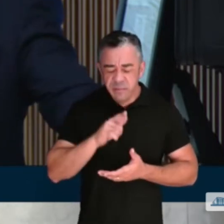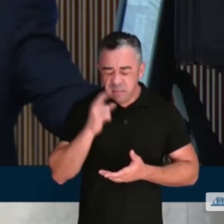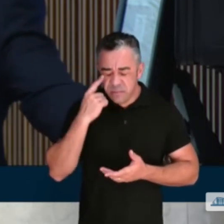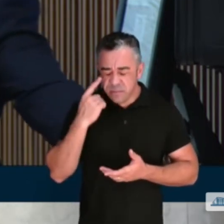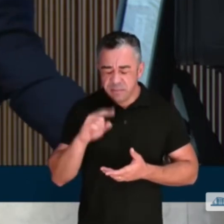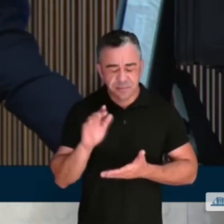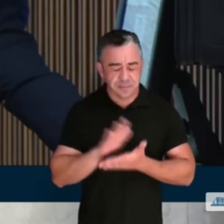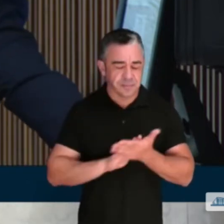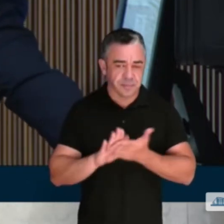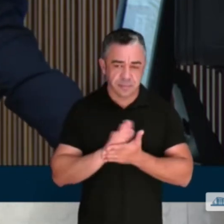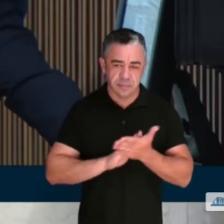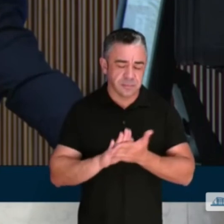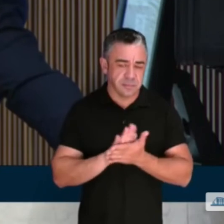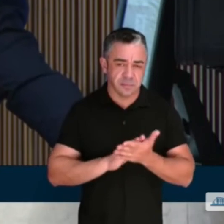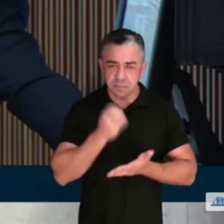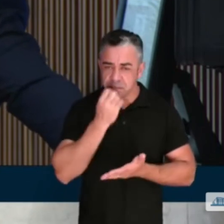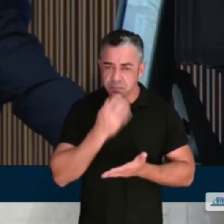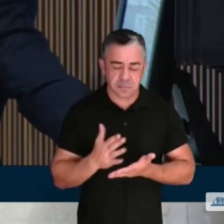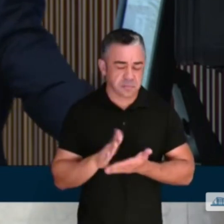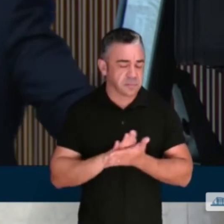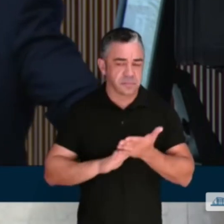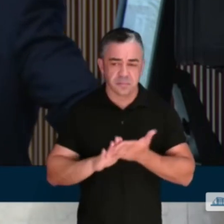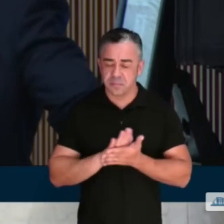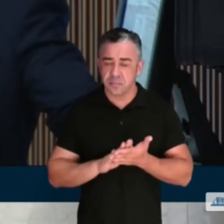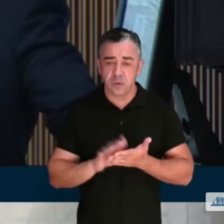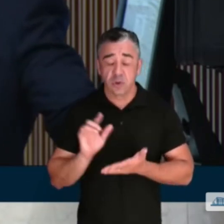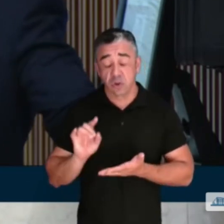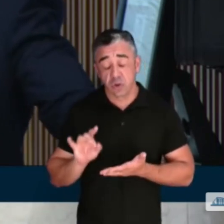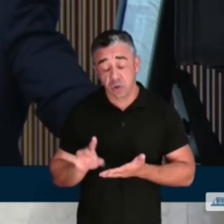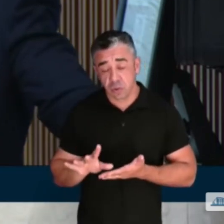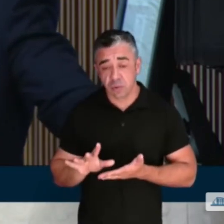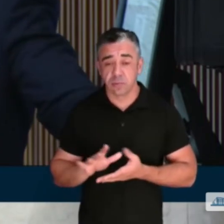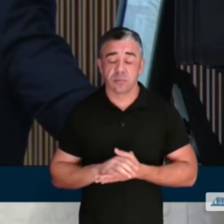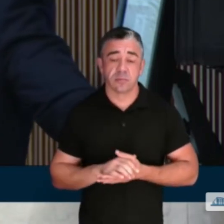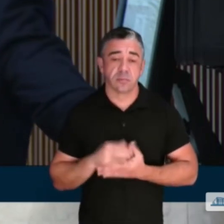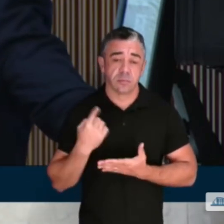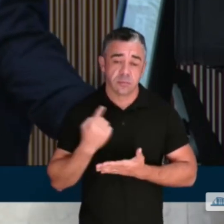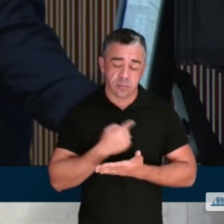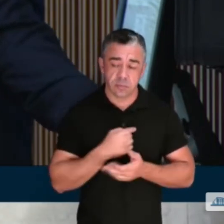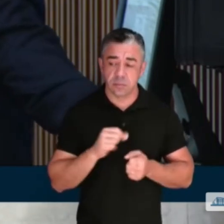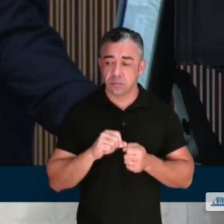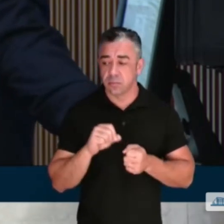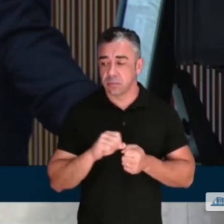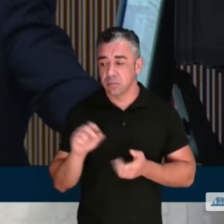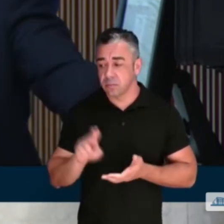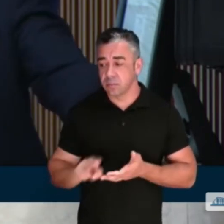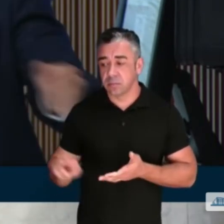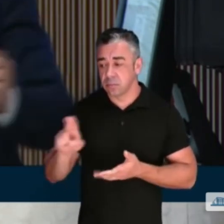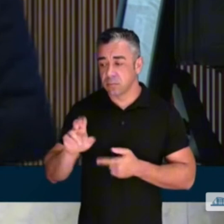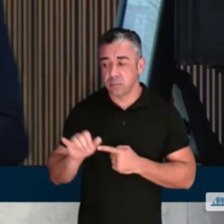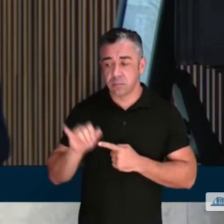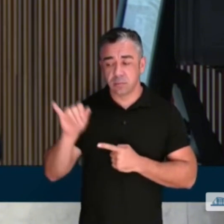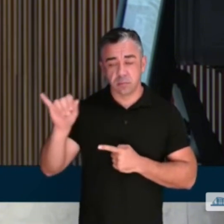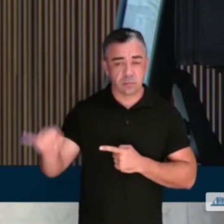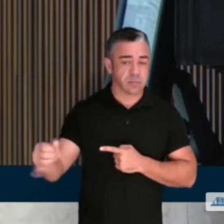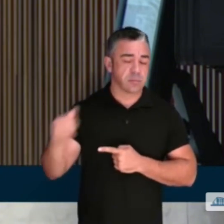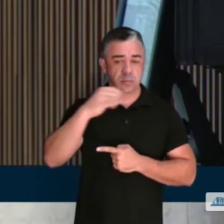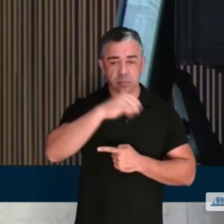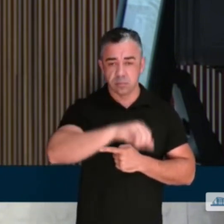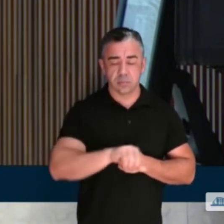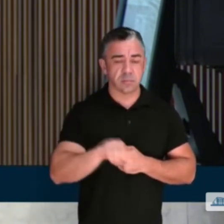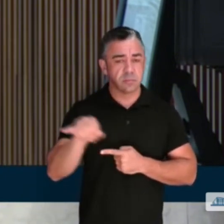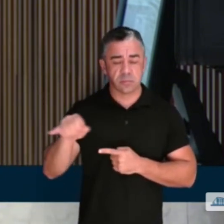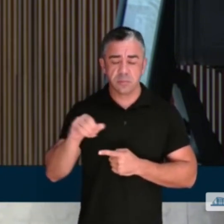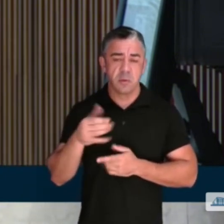enxergar nenhum benefício, a não ser a gente tornar o uso de aeronaves de uma forma